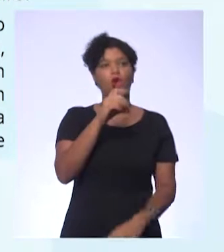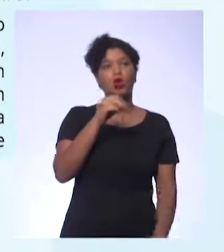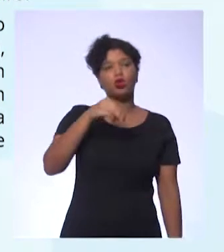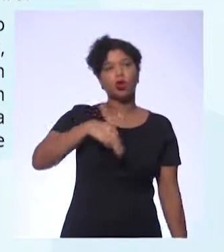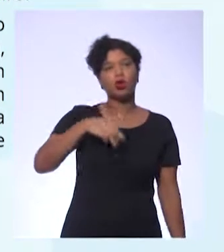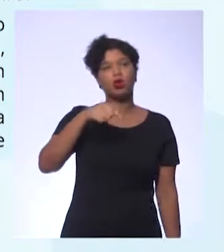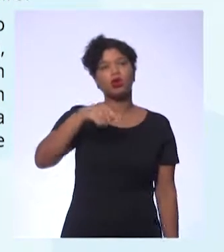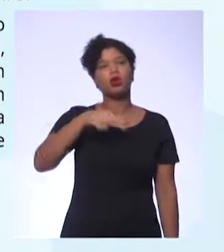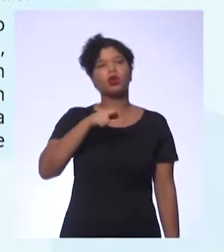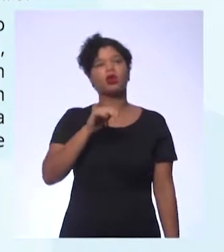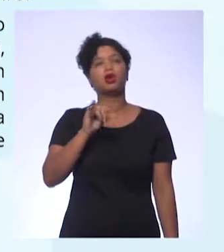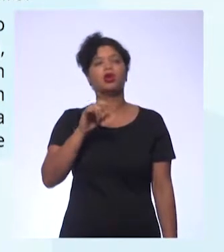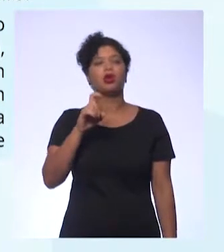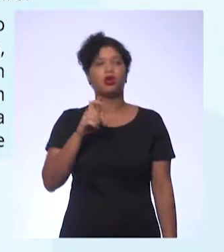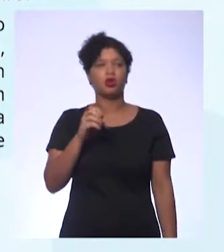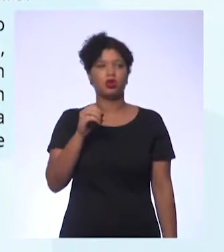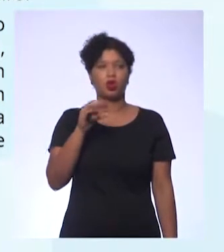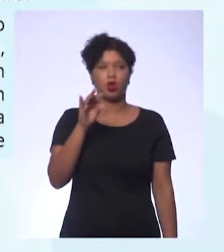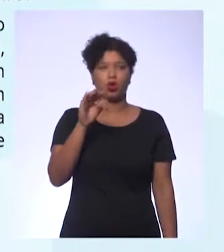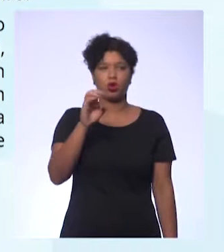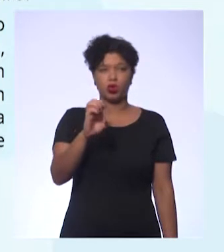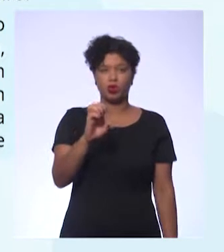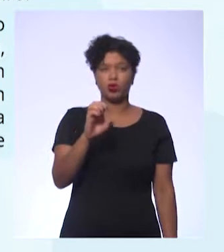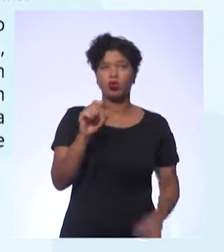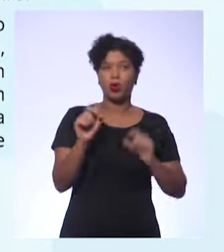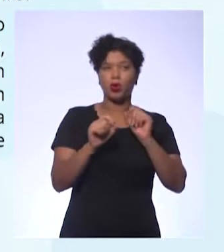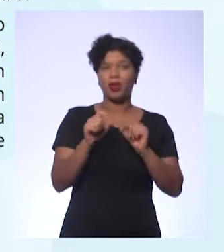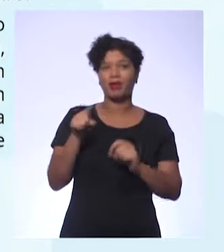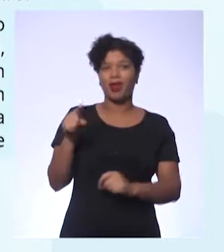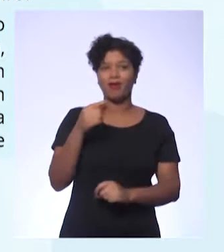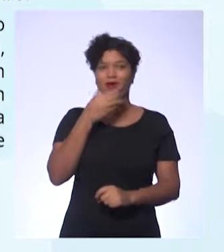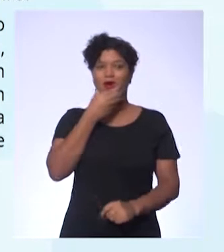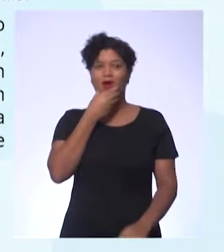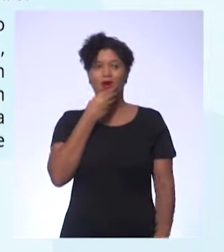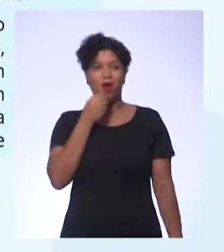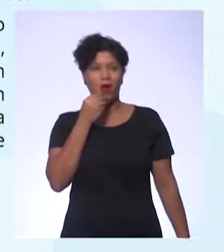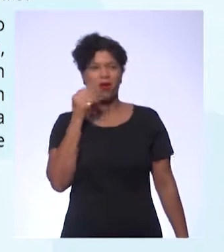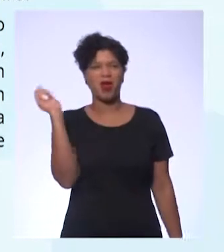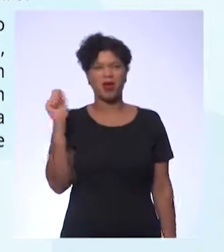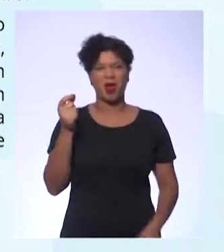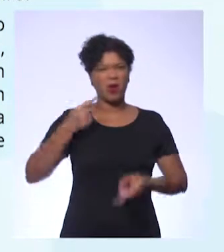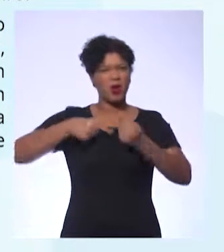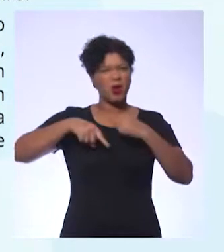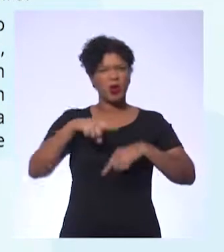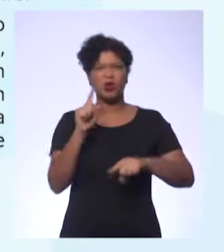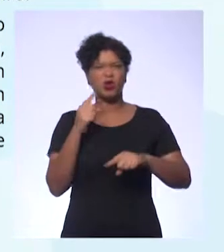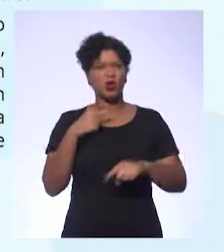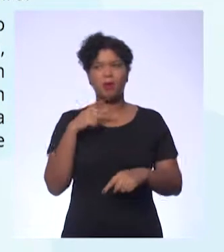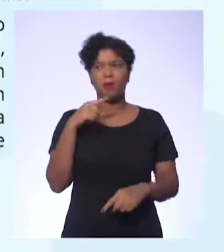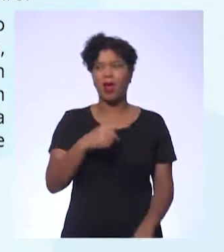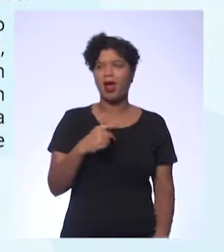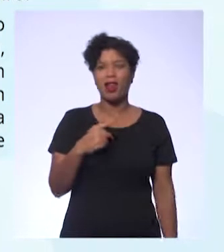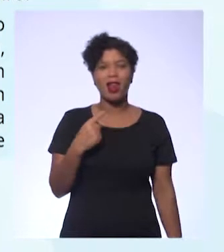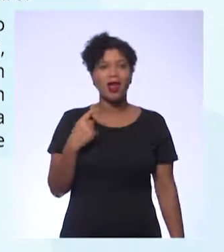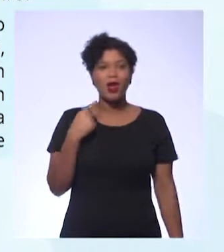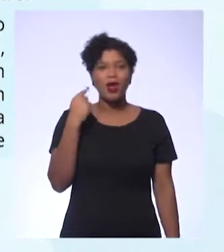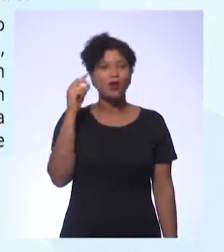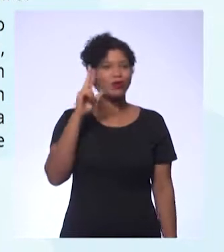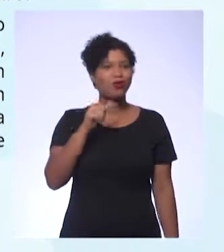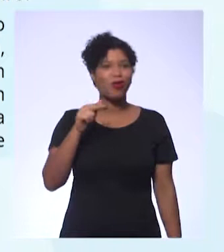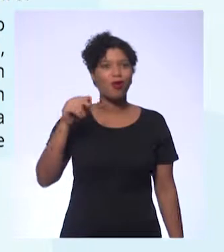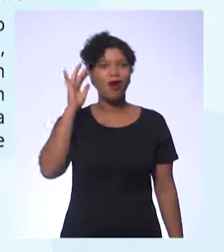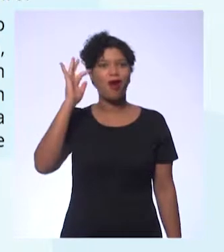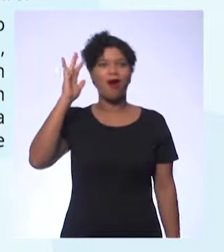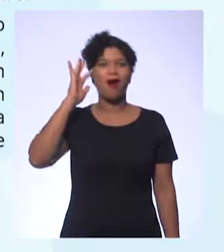bom sucesso que teve o valoroso Dom Quixote na espantosa e jamais imaginada aventura dos moinhos de vento,